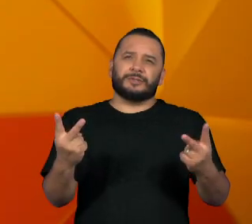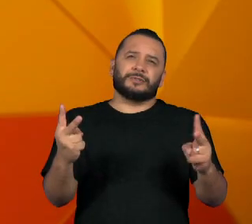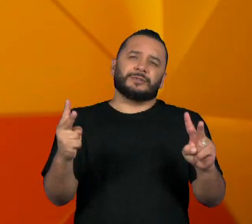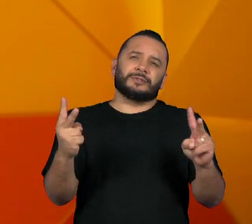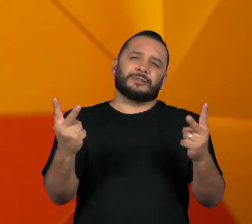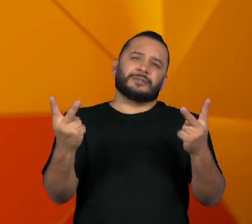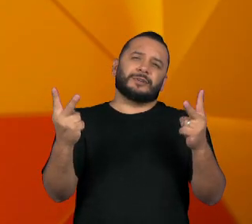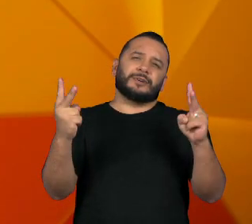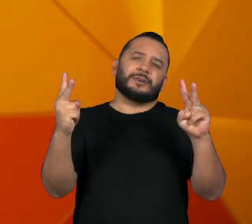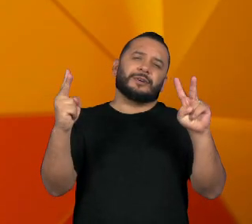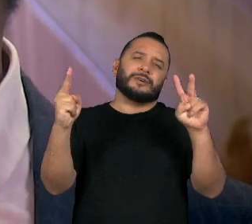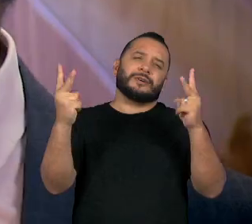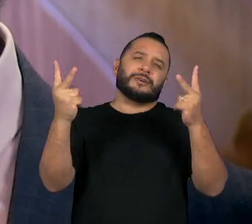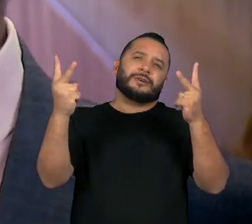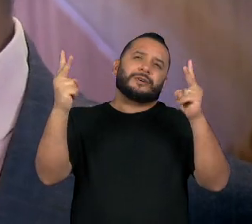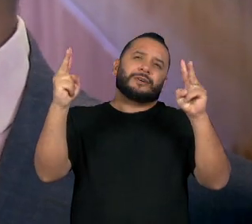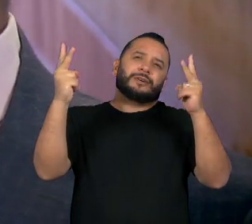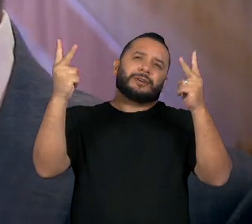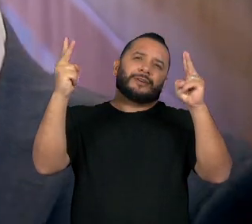vitória